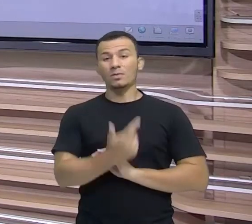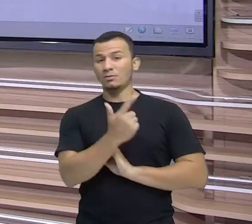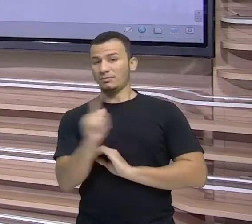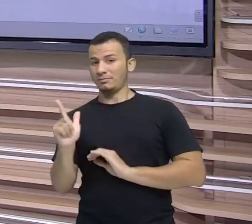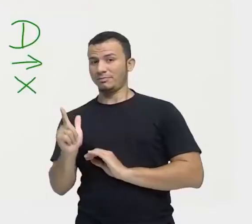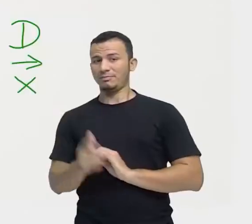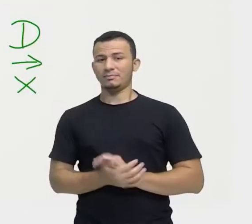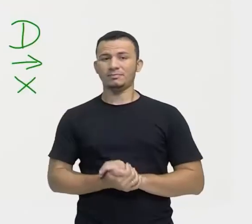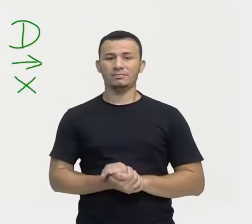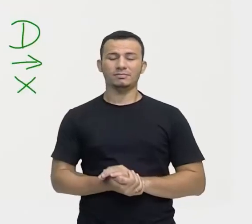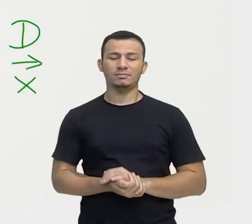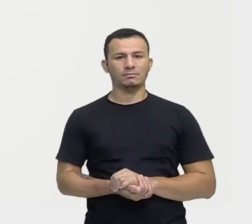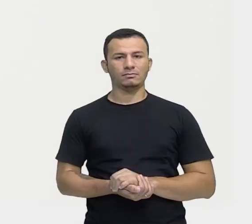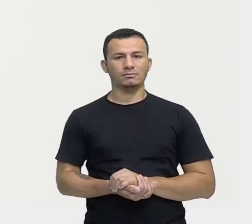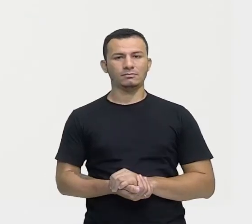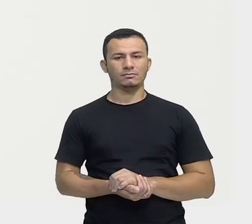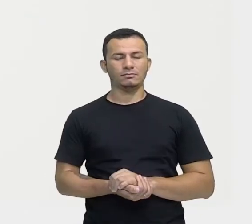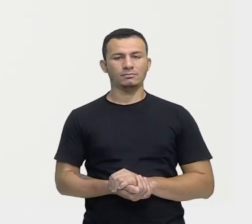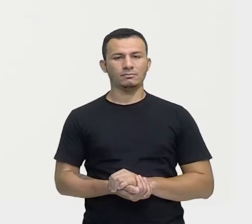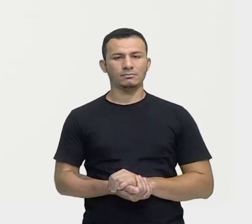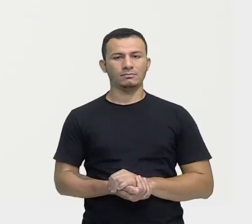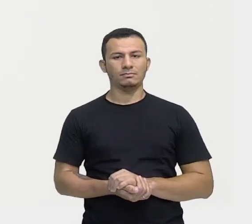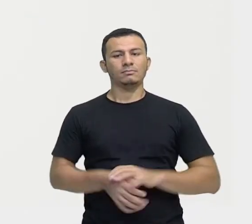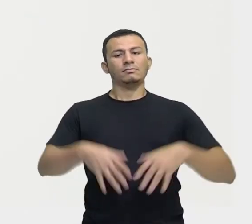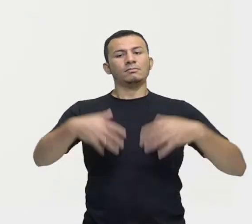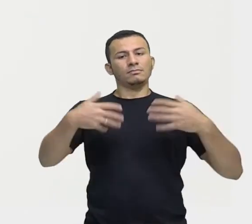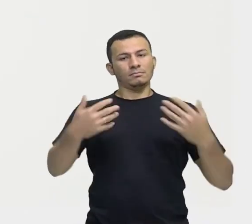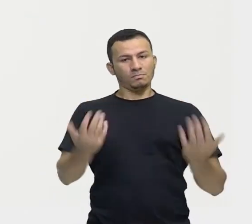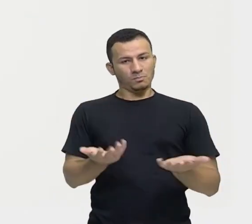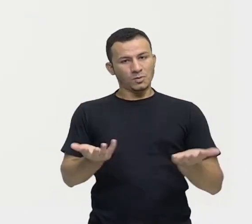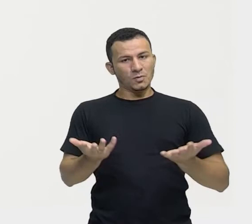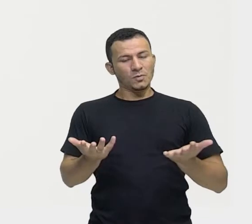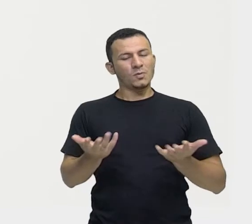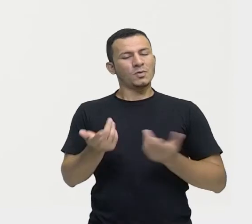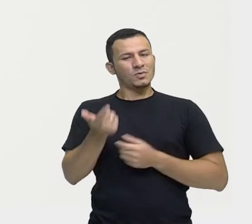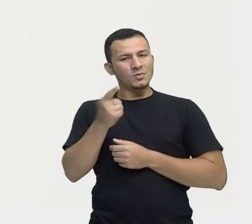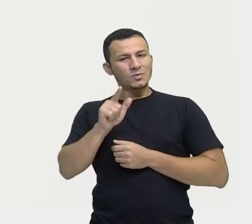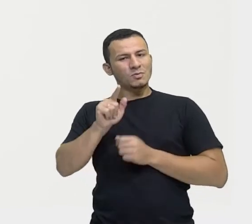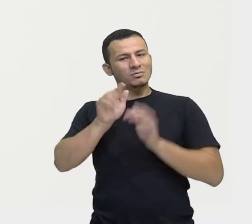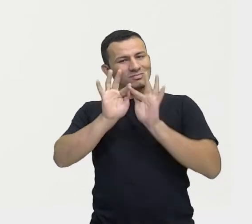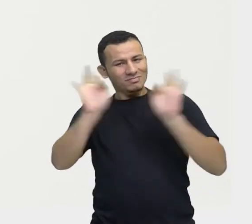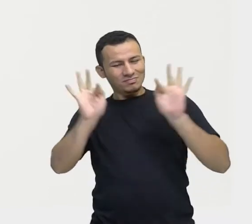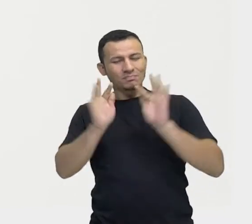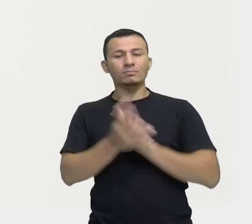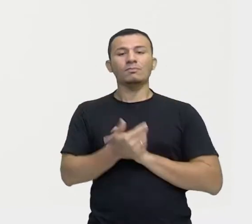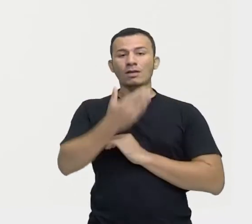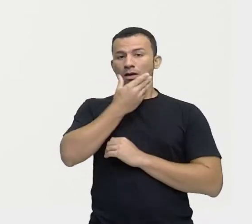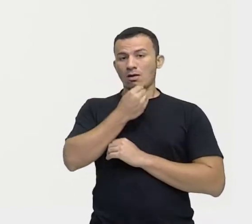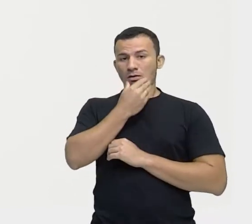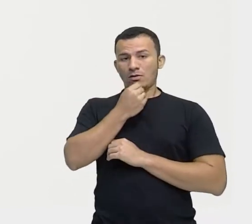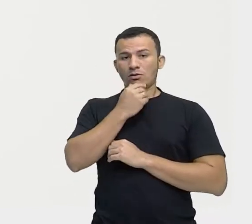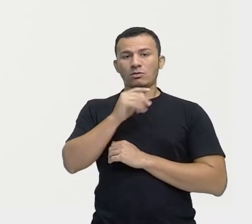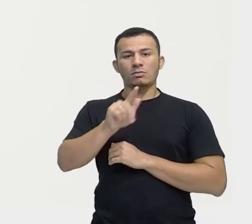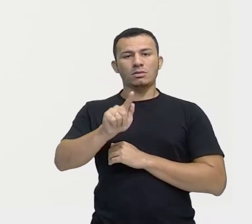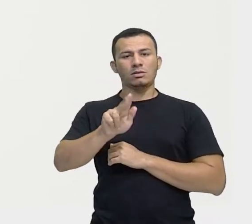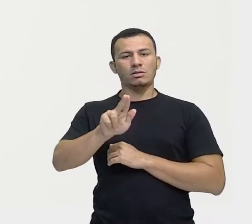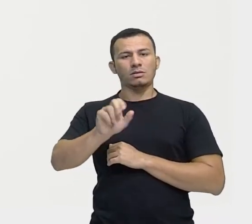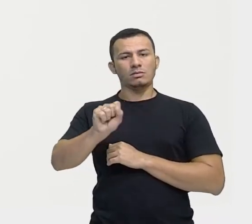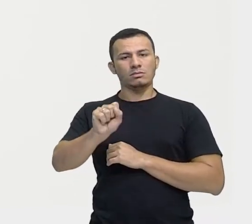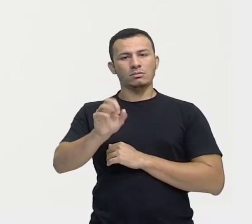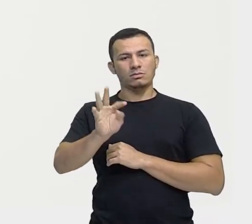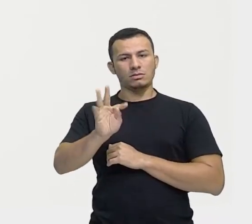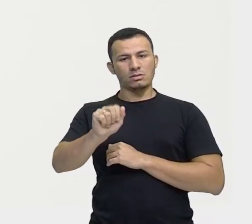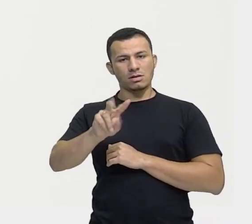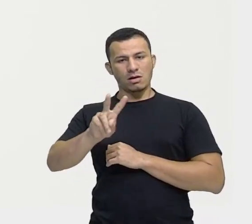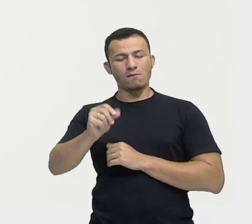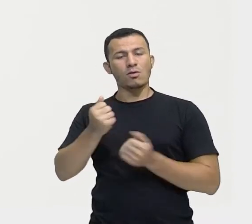na tela. Muito bem, vamos ao nosso segundo problema. Gustavo comprou 3.000